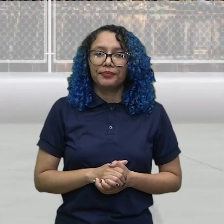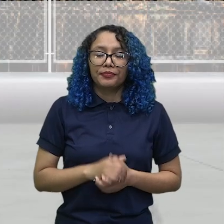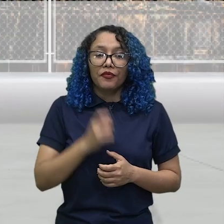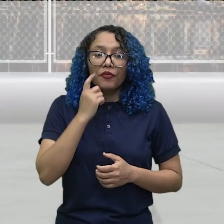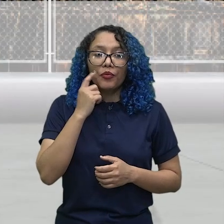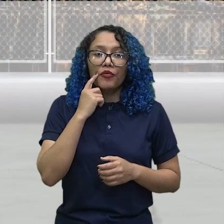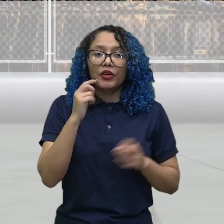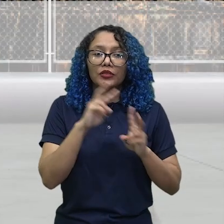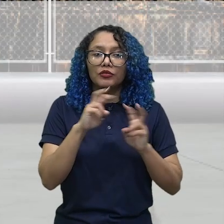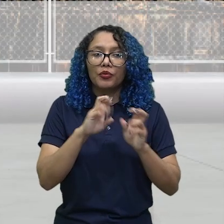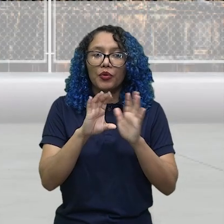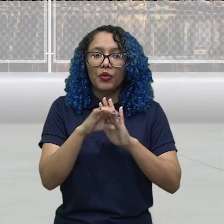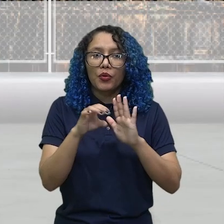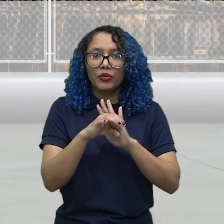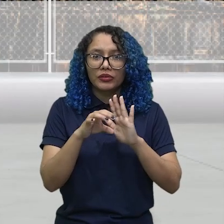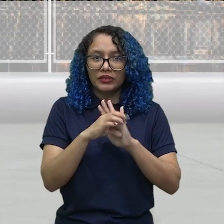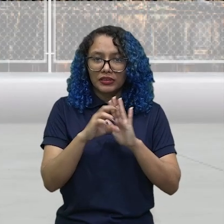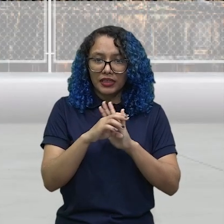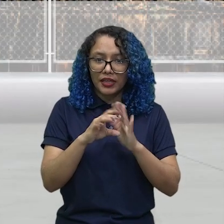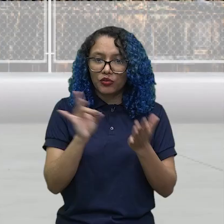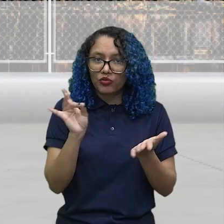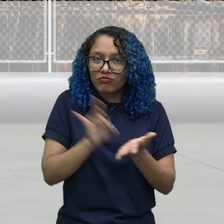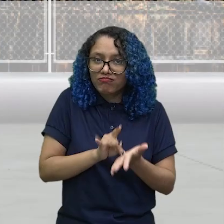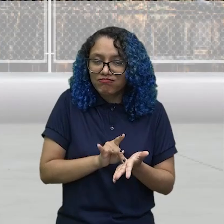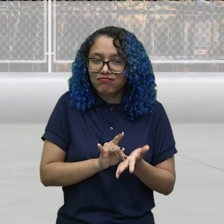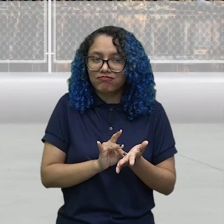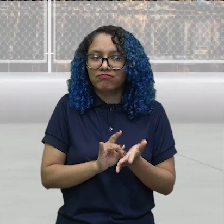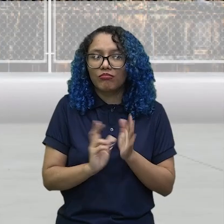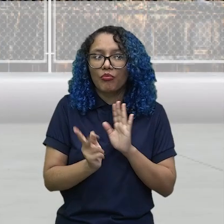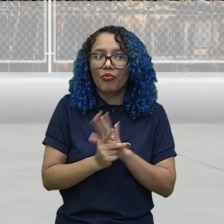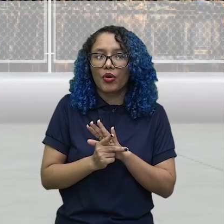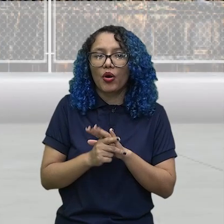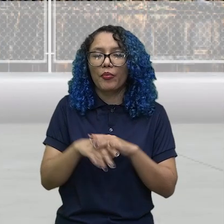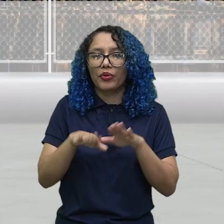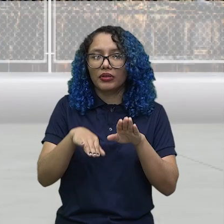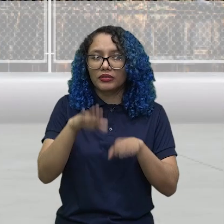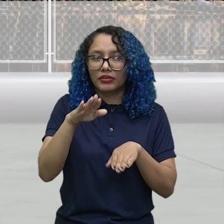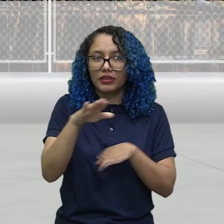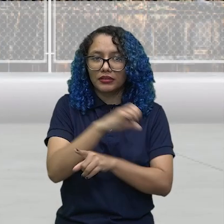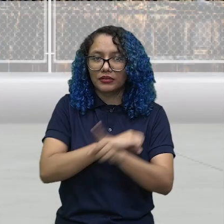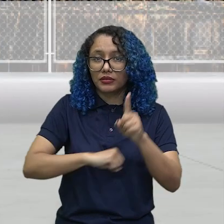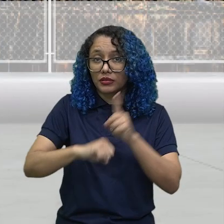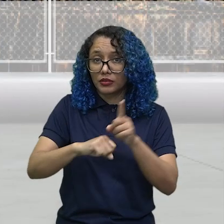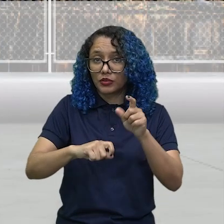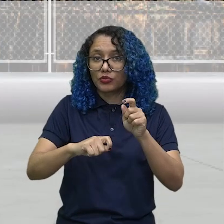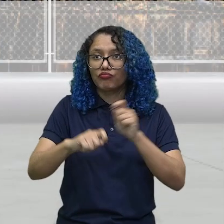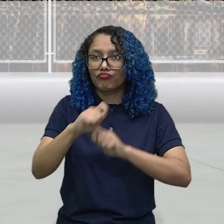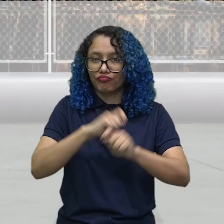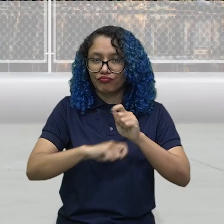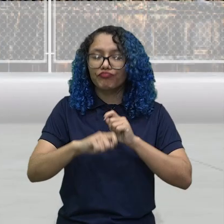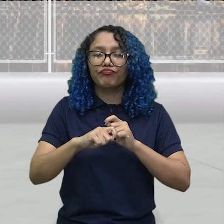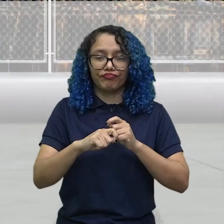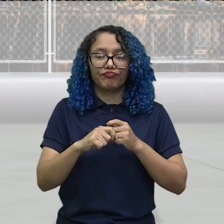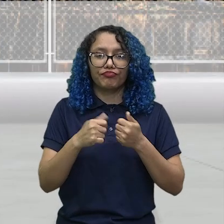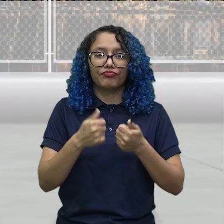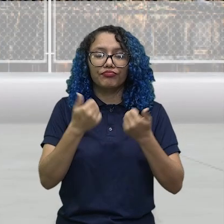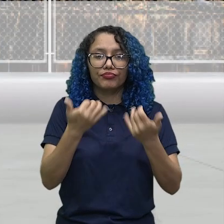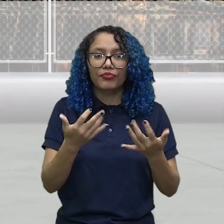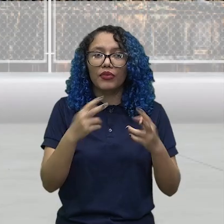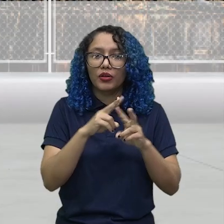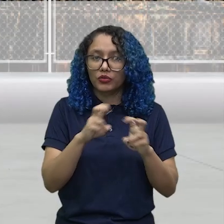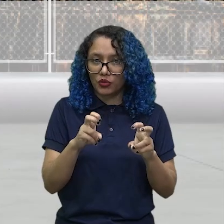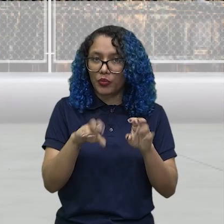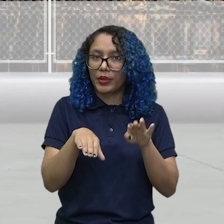sobre a definição mais precisa do que são as desigualdades socioeconômicas. Nós vamos falar de